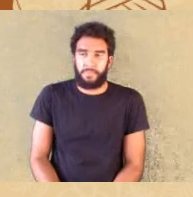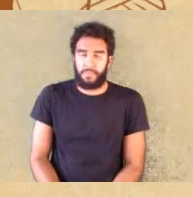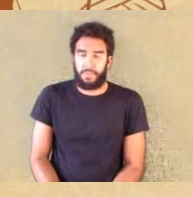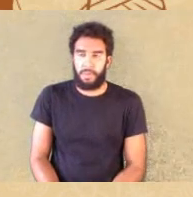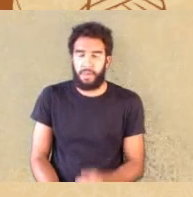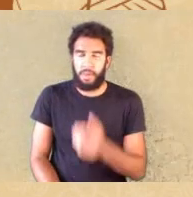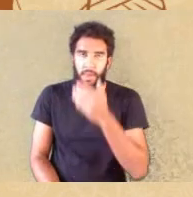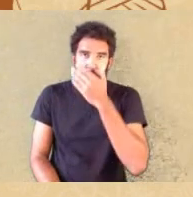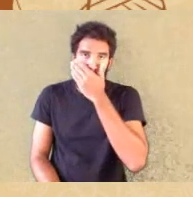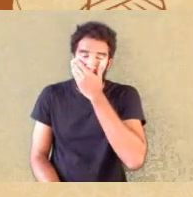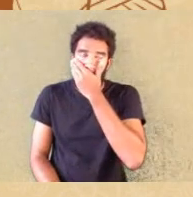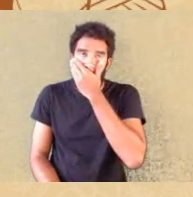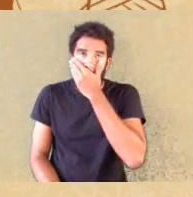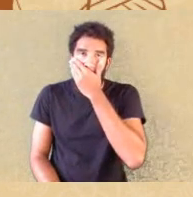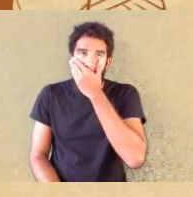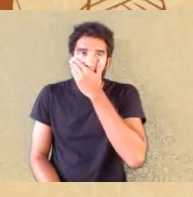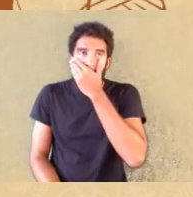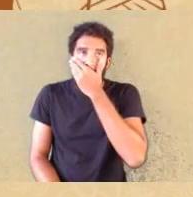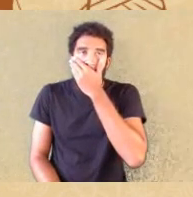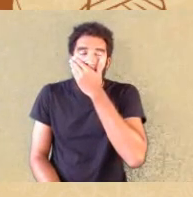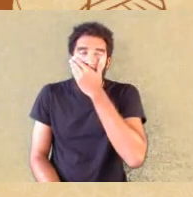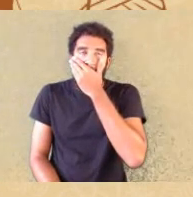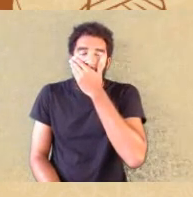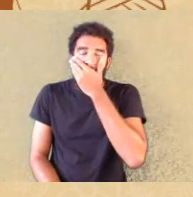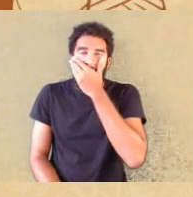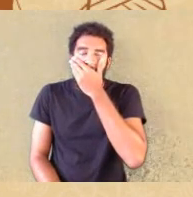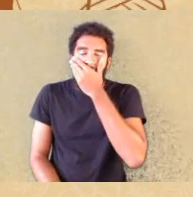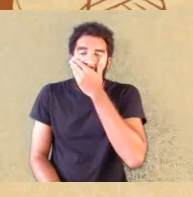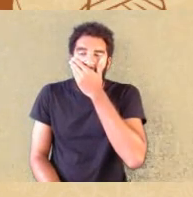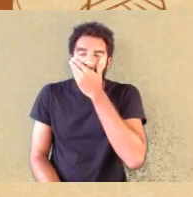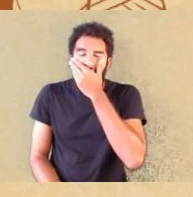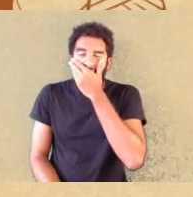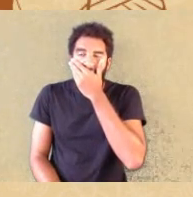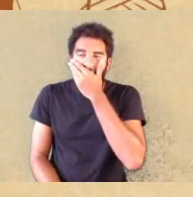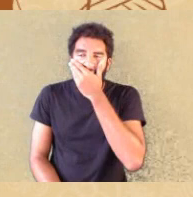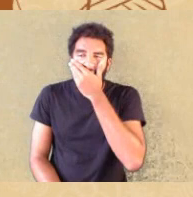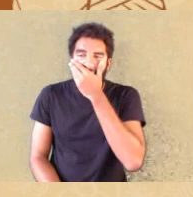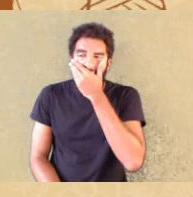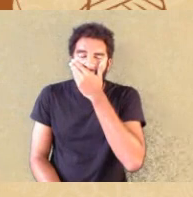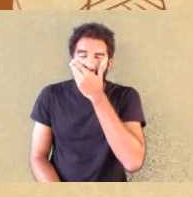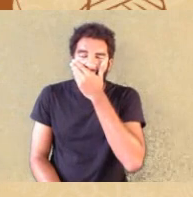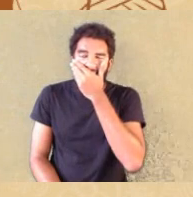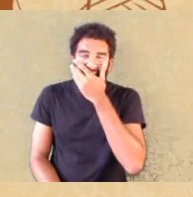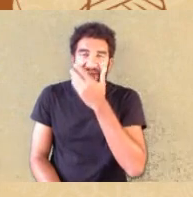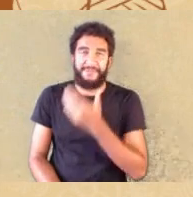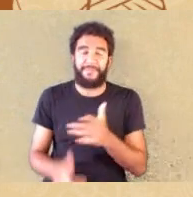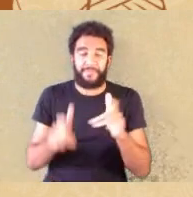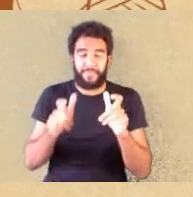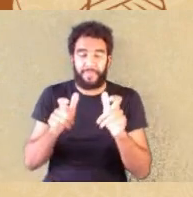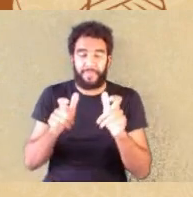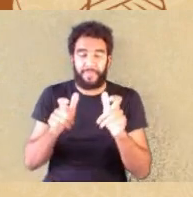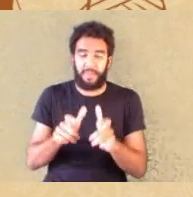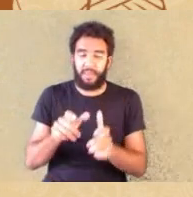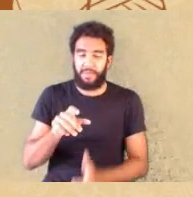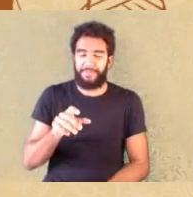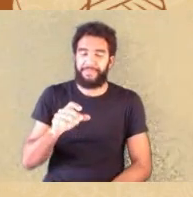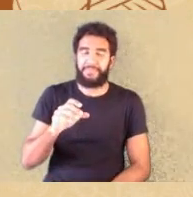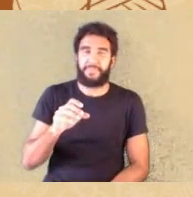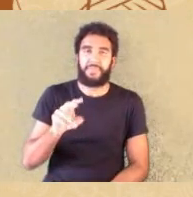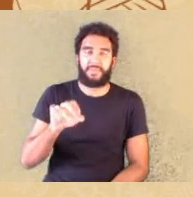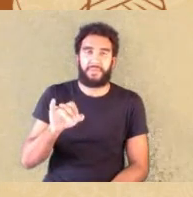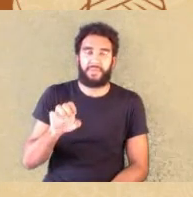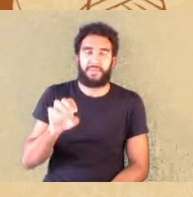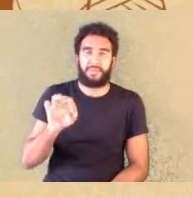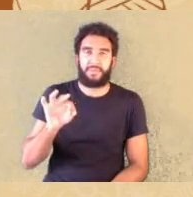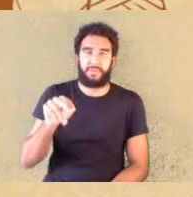E a gente fez um estudo piloto nesses 6 países aí, Índia, Camboja, Vietnã, Quênia, Salvador e aqui no Brasil.